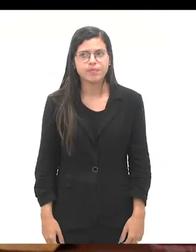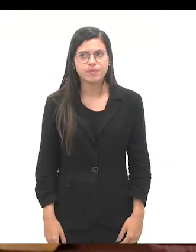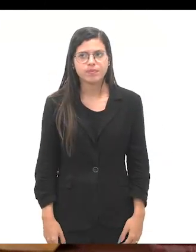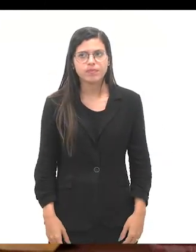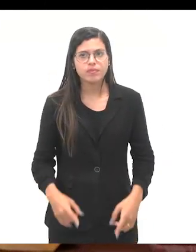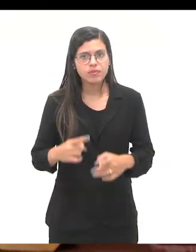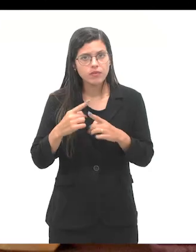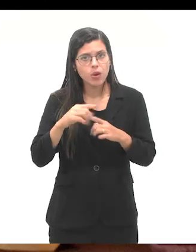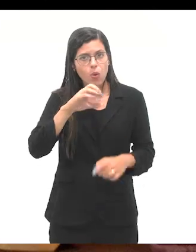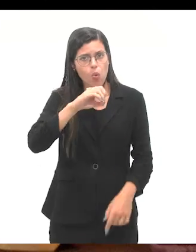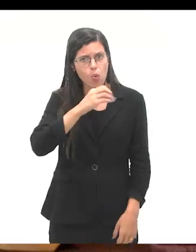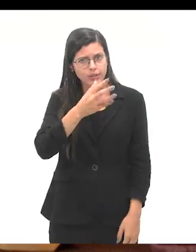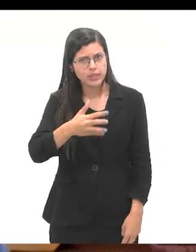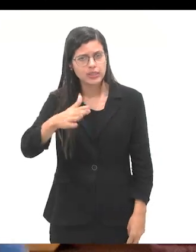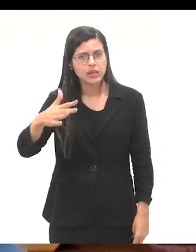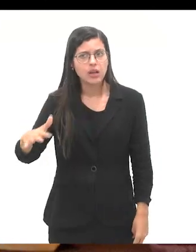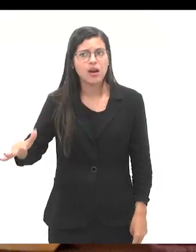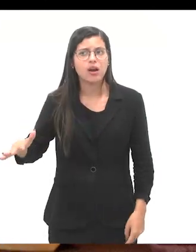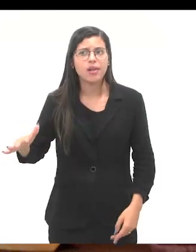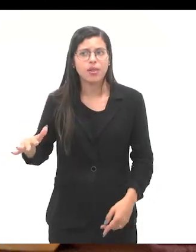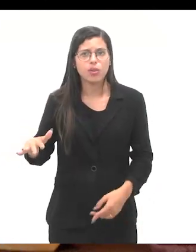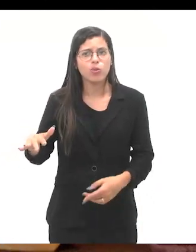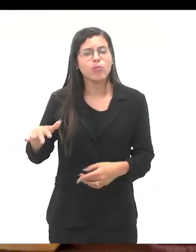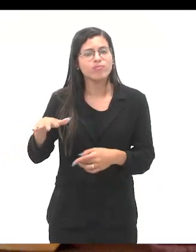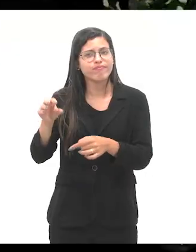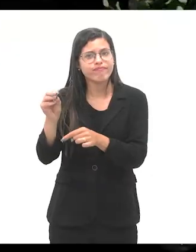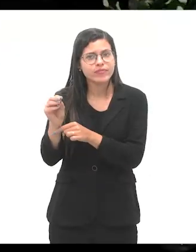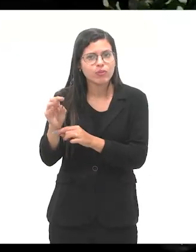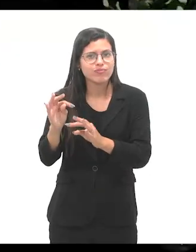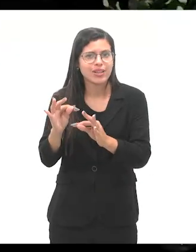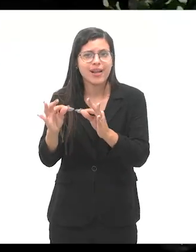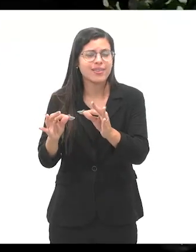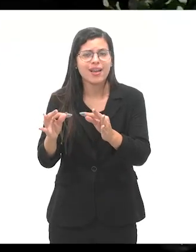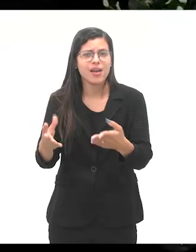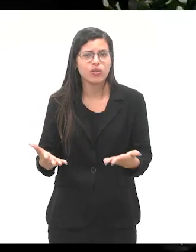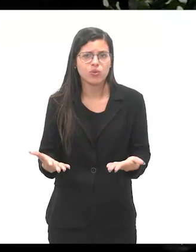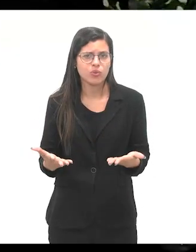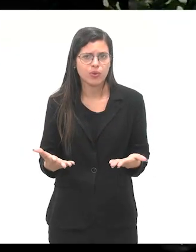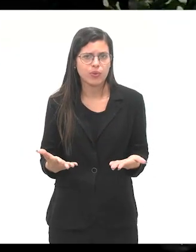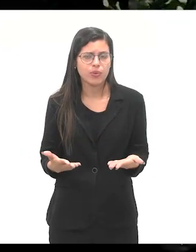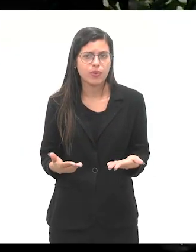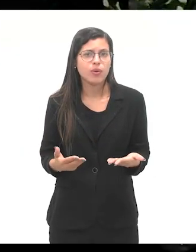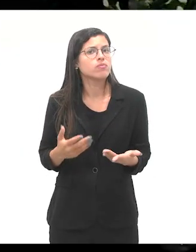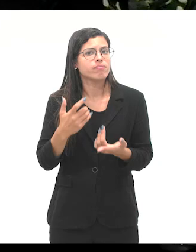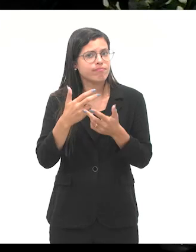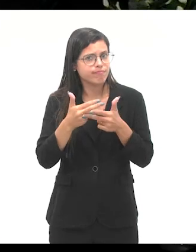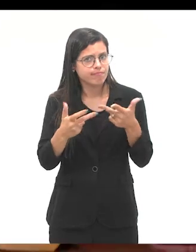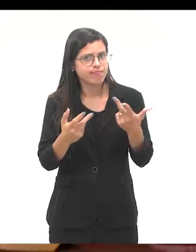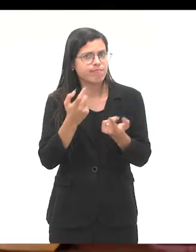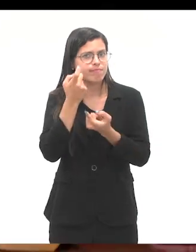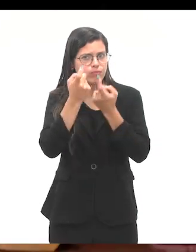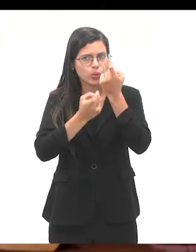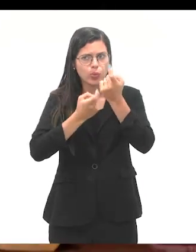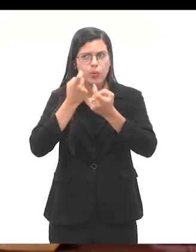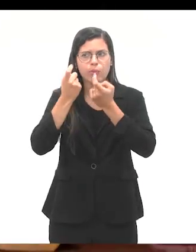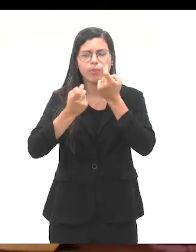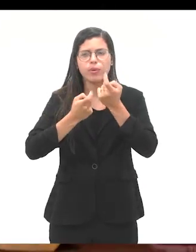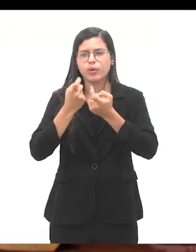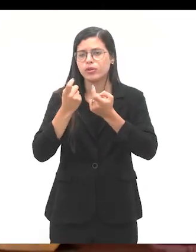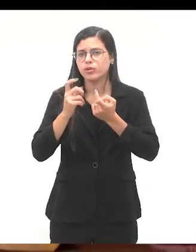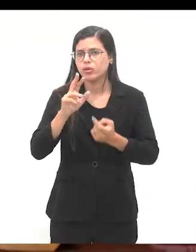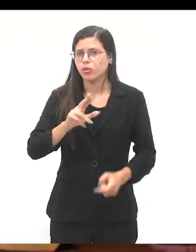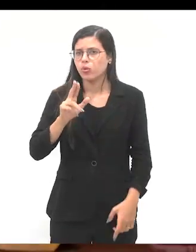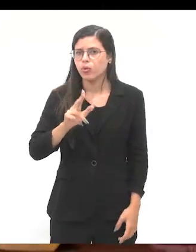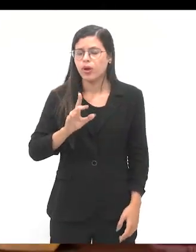forma que os oceanos estão sendo tratados, e a gente fala de oceano, está sendo uma coisa muito preocupante,